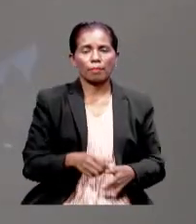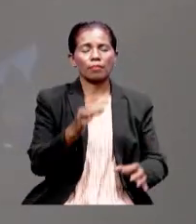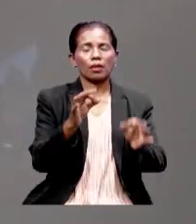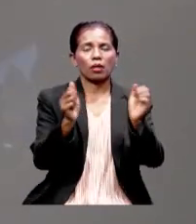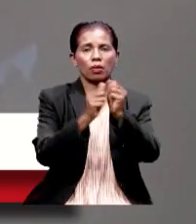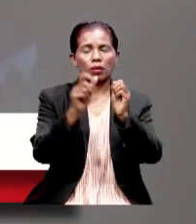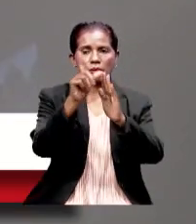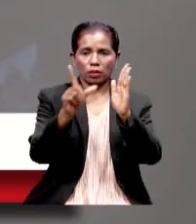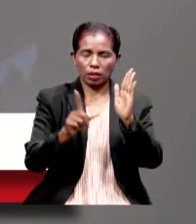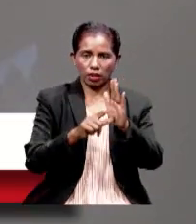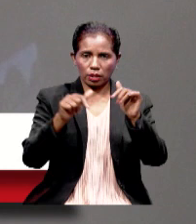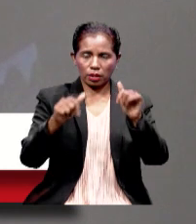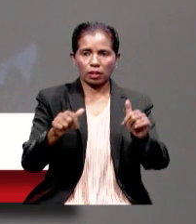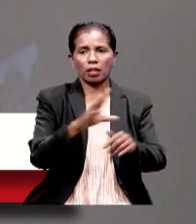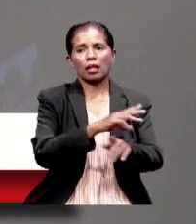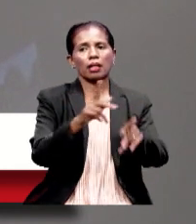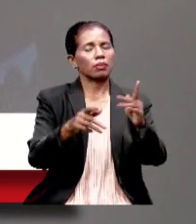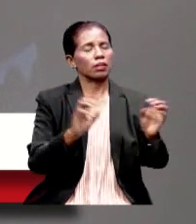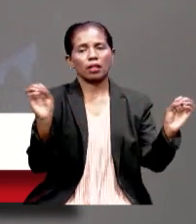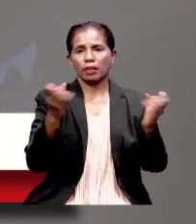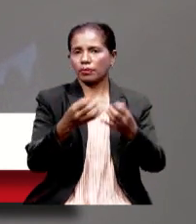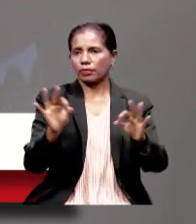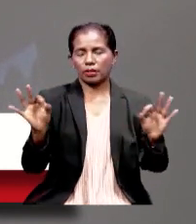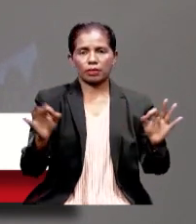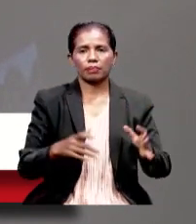lei de né, autonomia serene lei rotona.